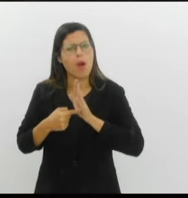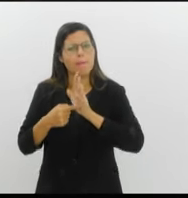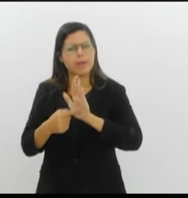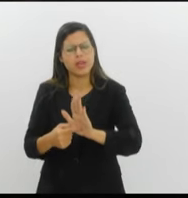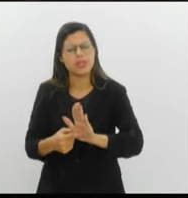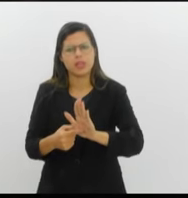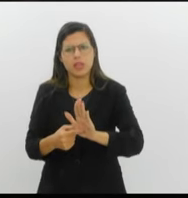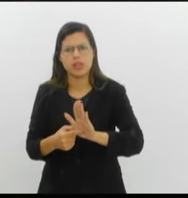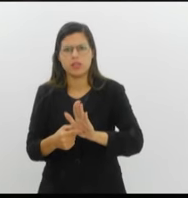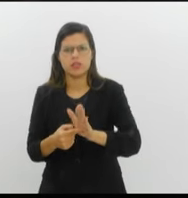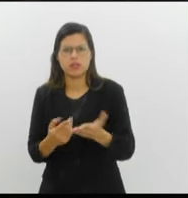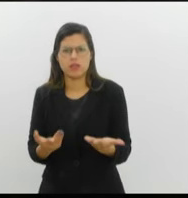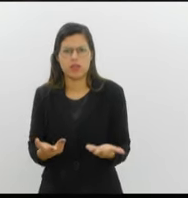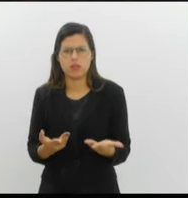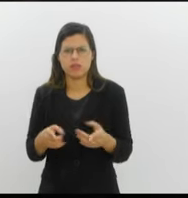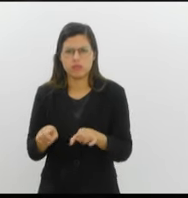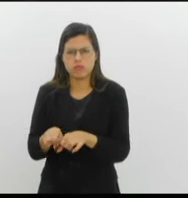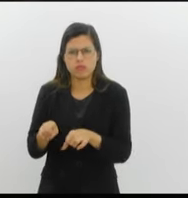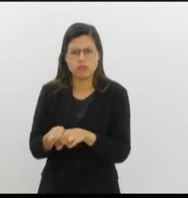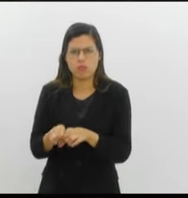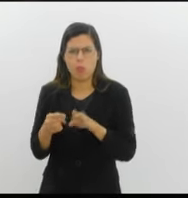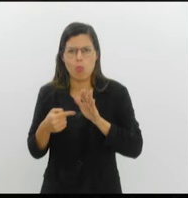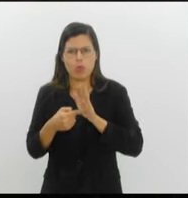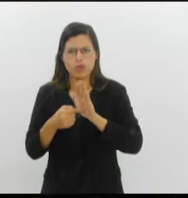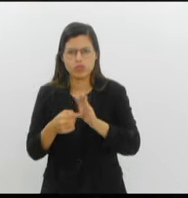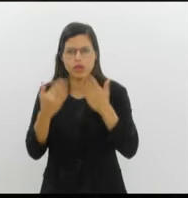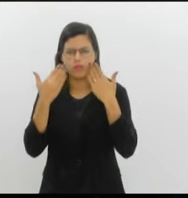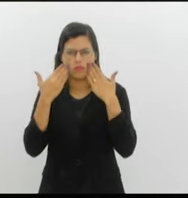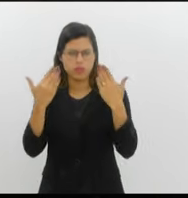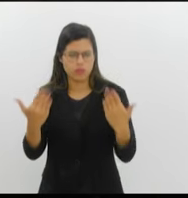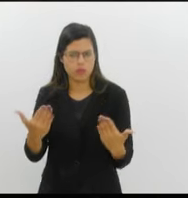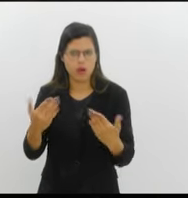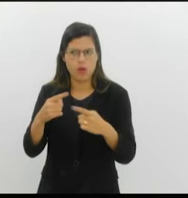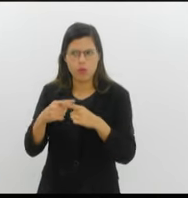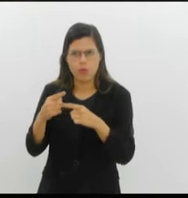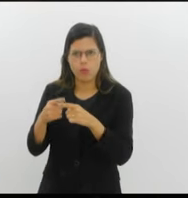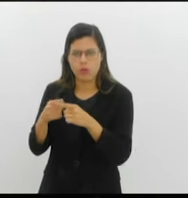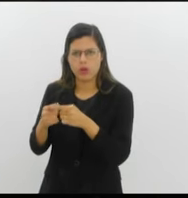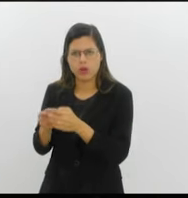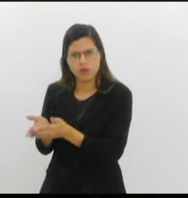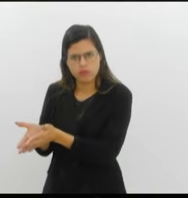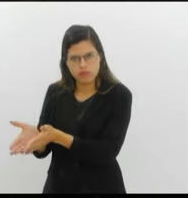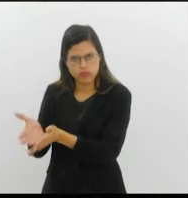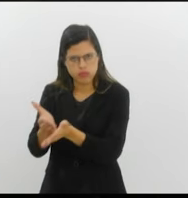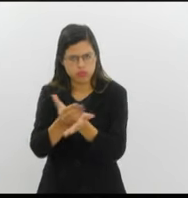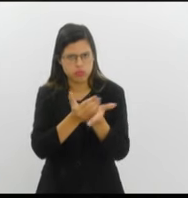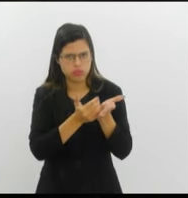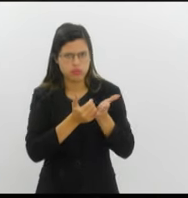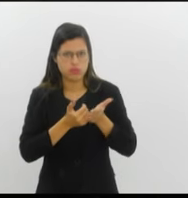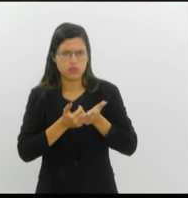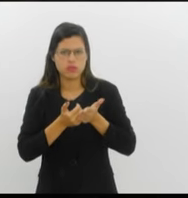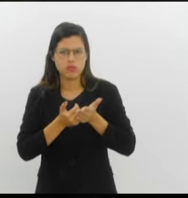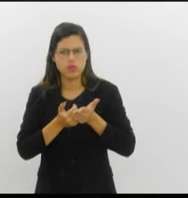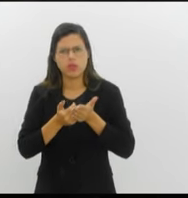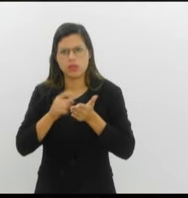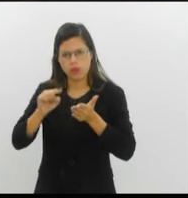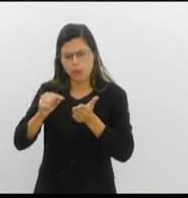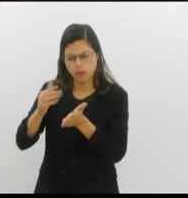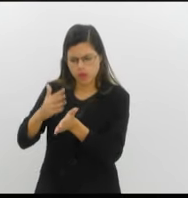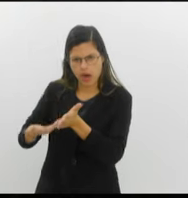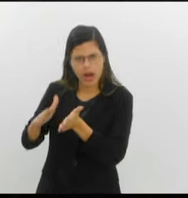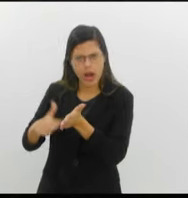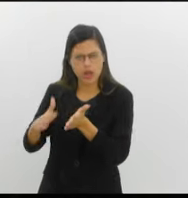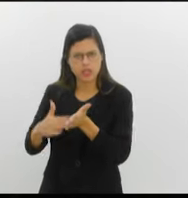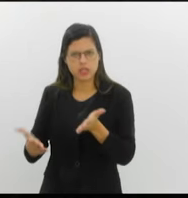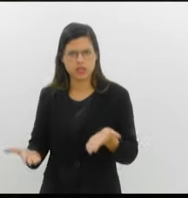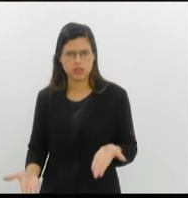não torna público o que arrecada, o que recebe de publicidade e o que gasta.